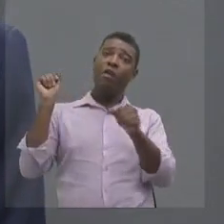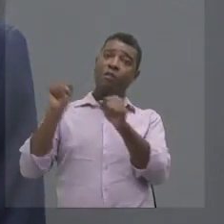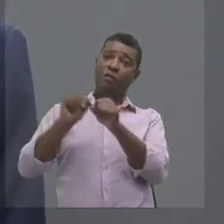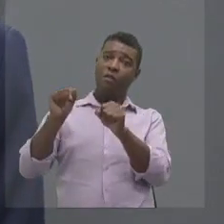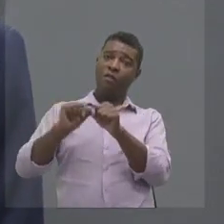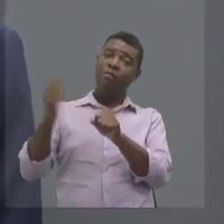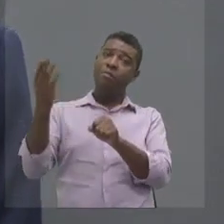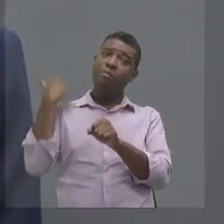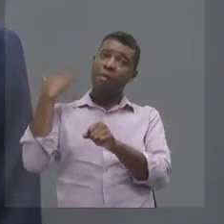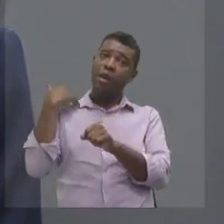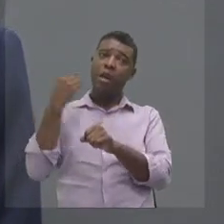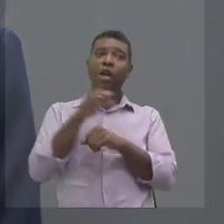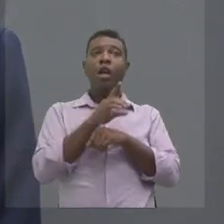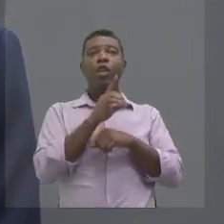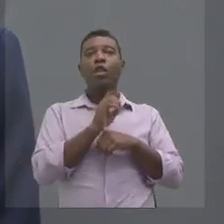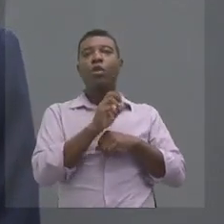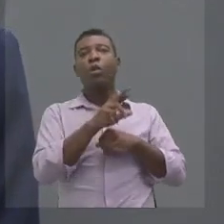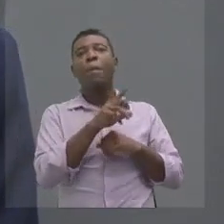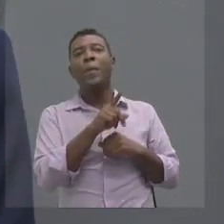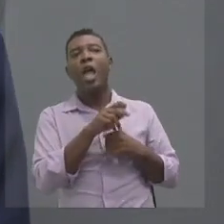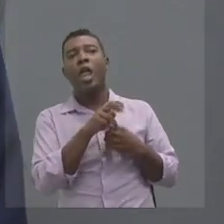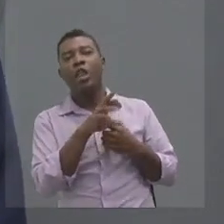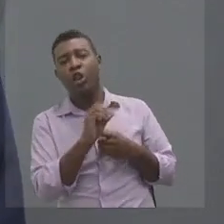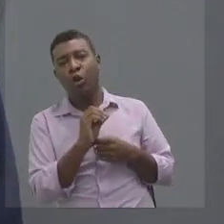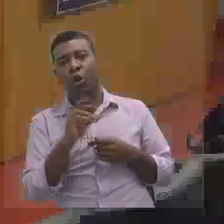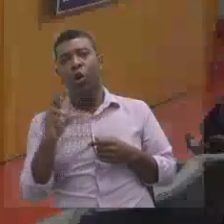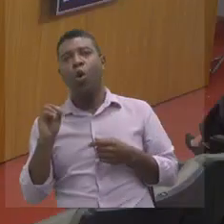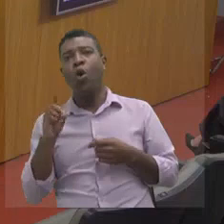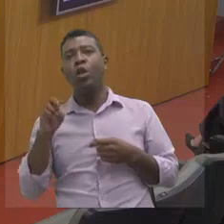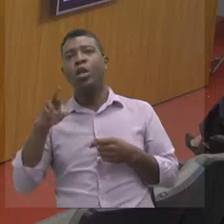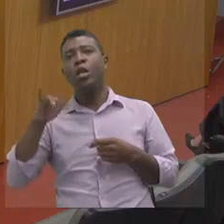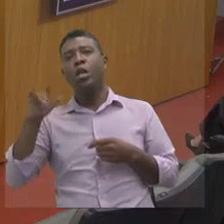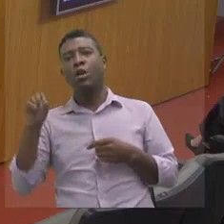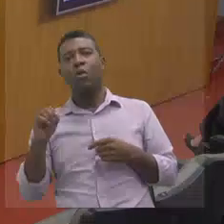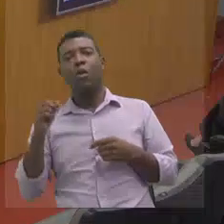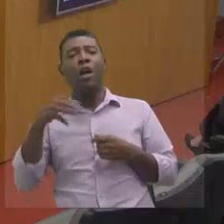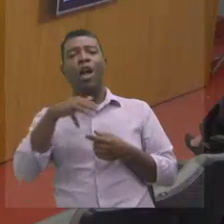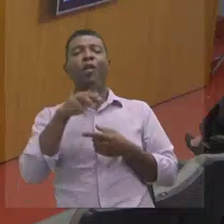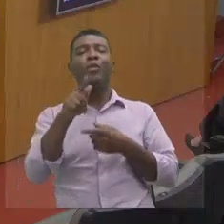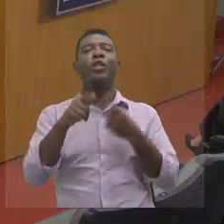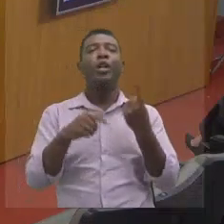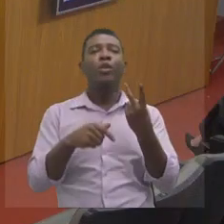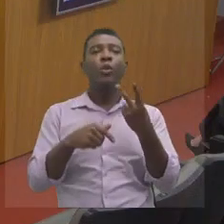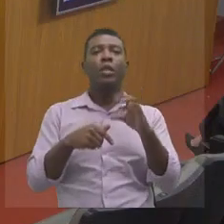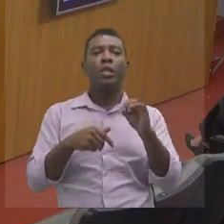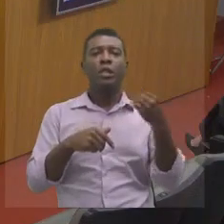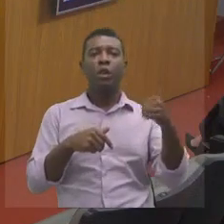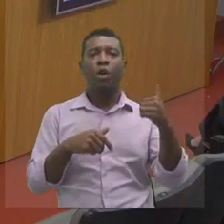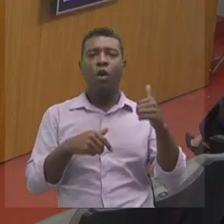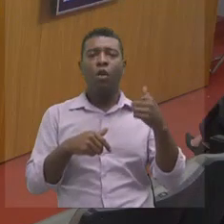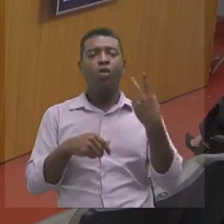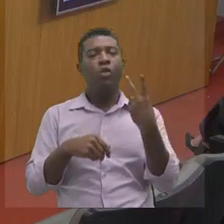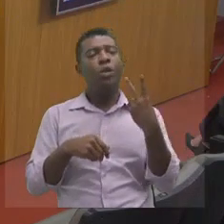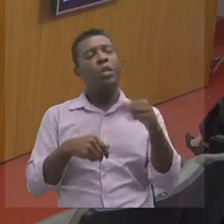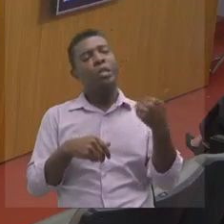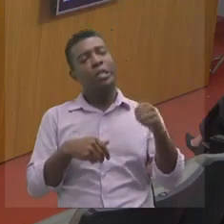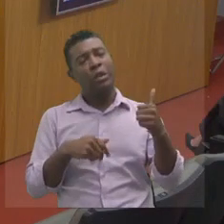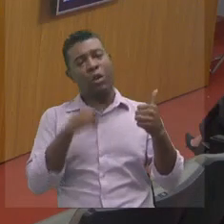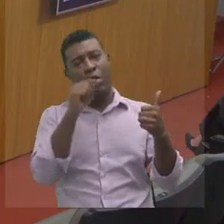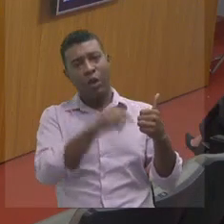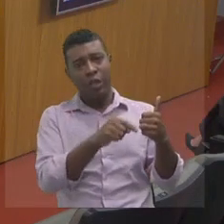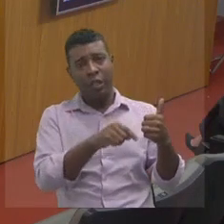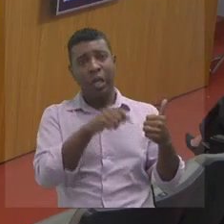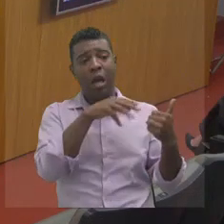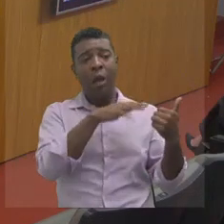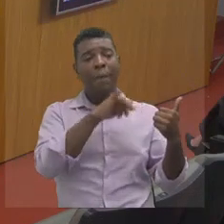e Doutor Rodrigo na MG 111 que liga a cidade de Manhumirim A Espera Feliz obras já